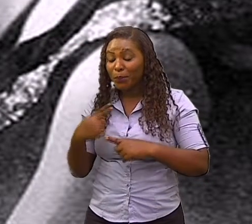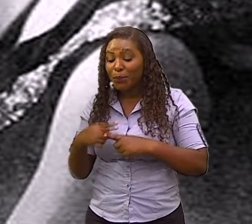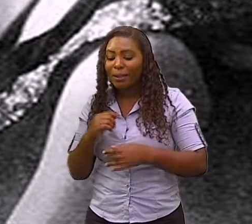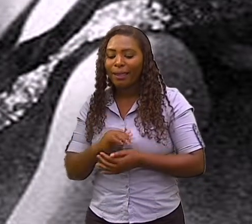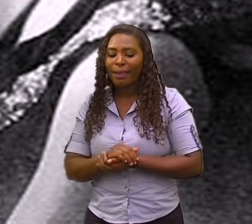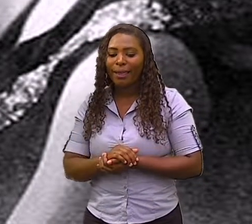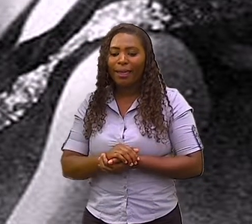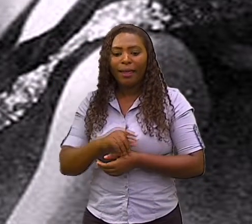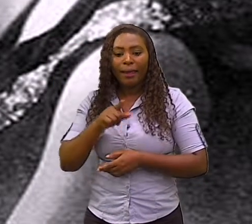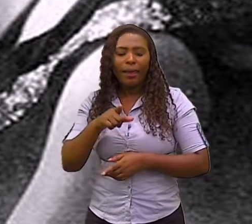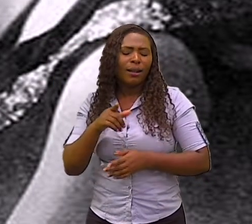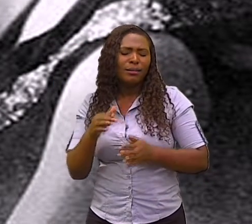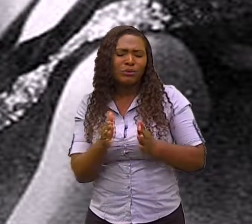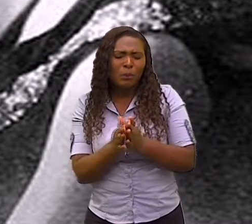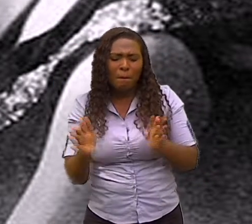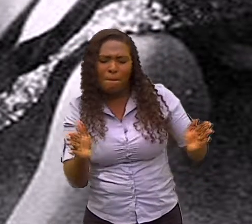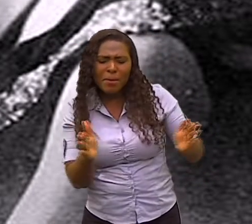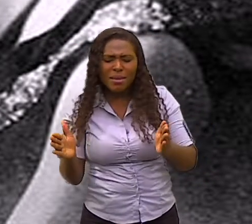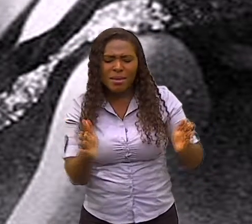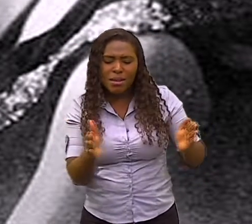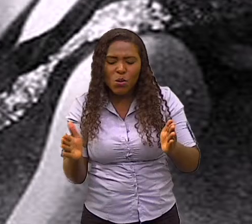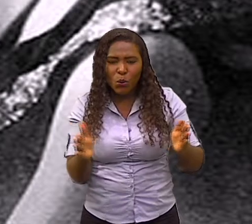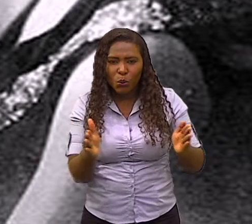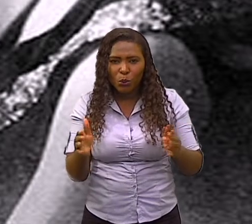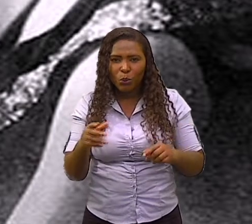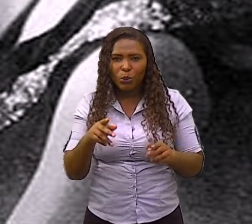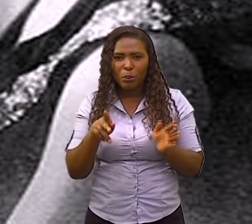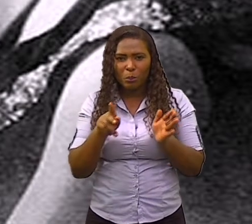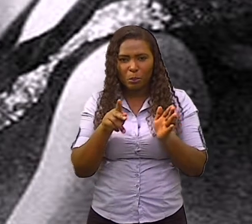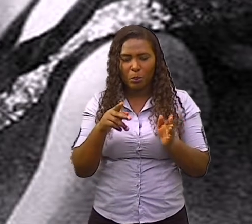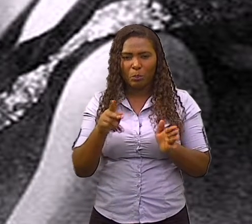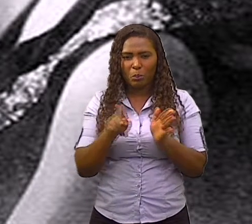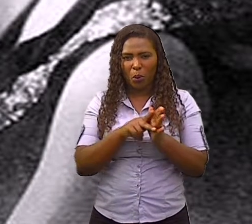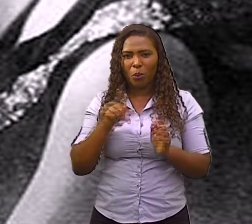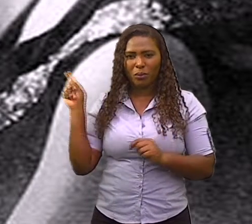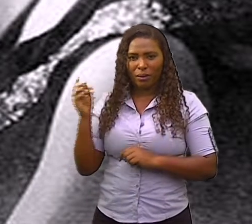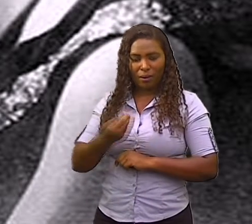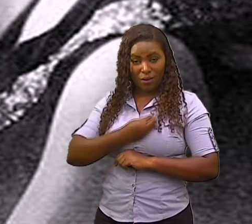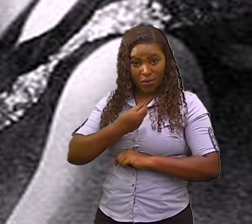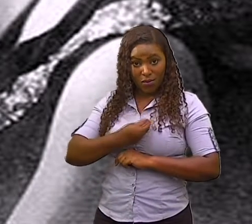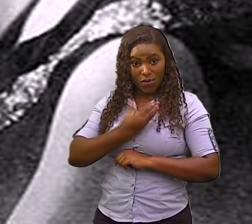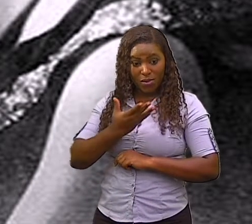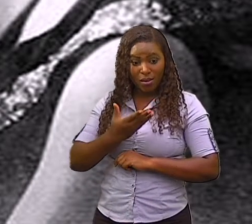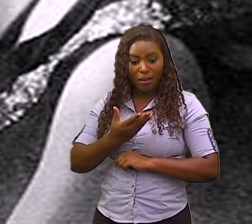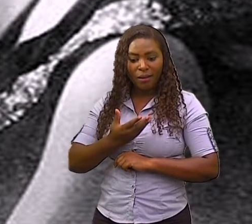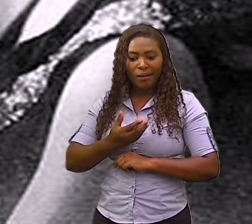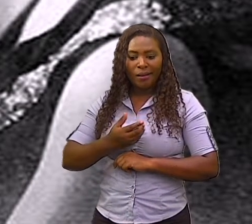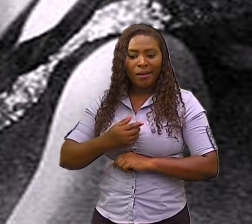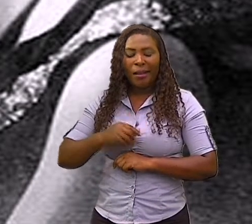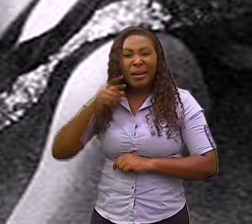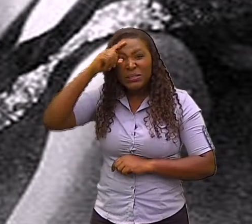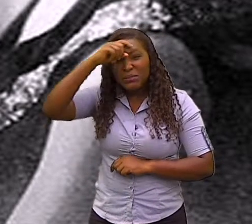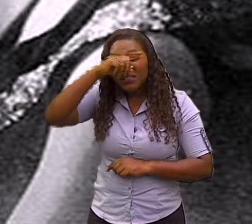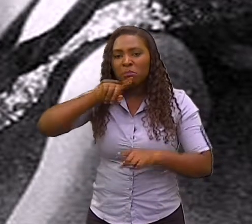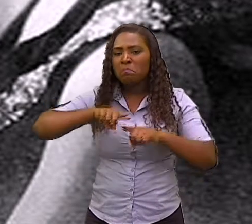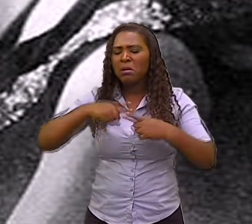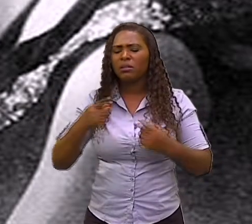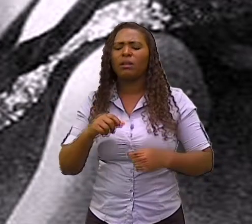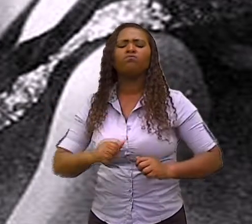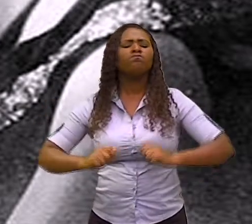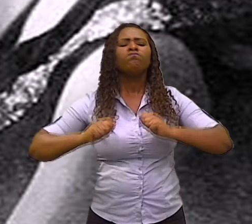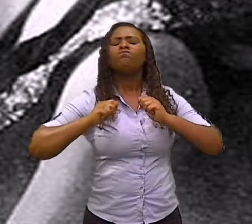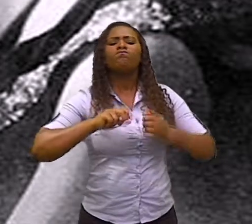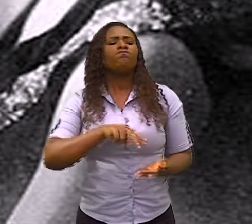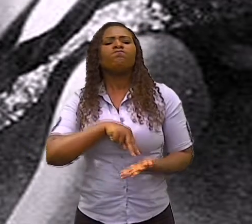para a mulher. Tá certo? Os seus estudos da arte começou com uma escultura, passando a ter aulas